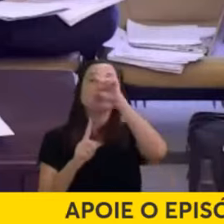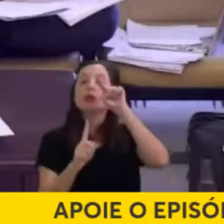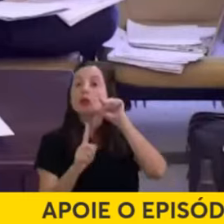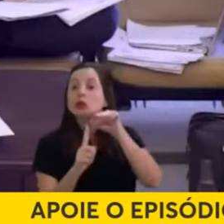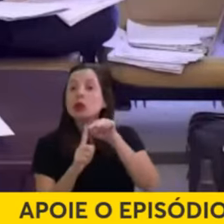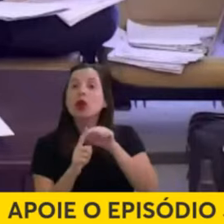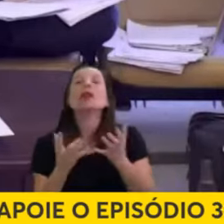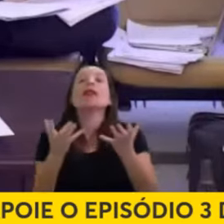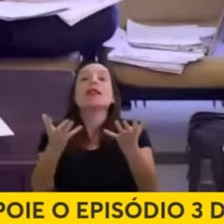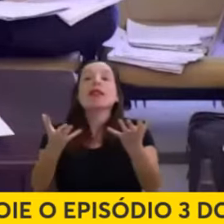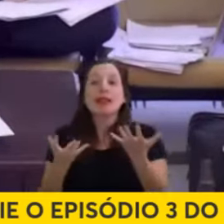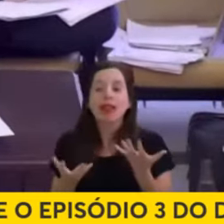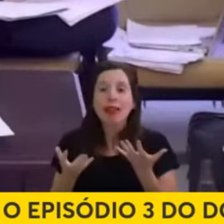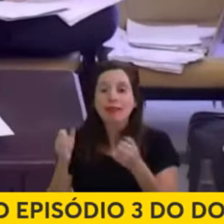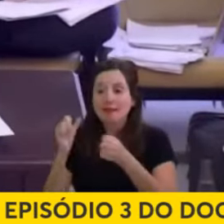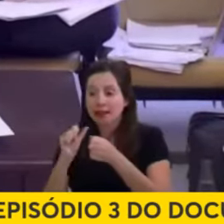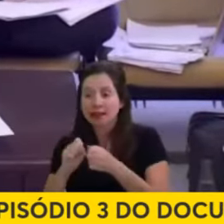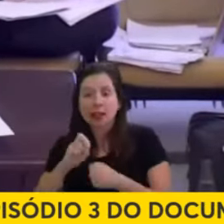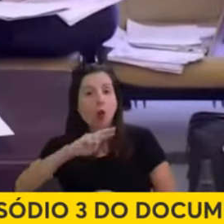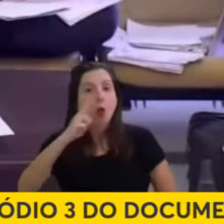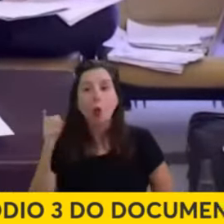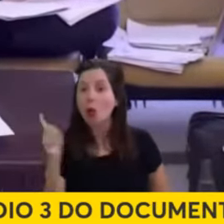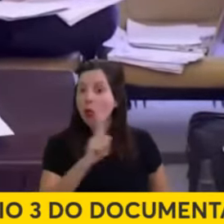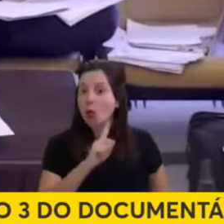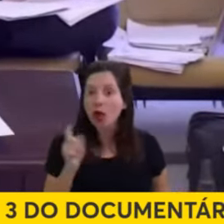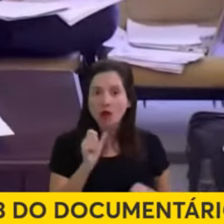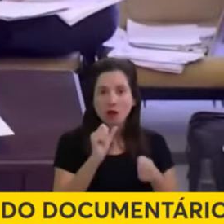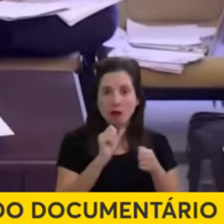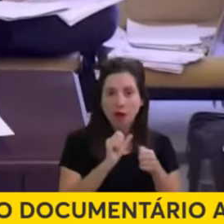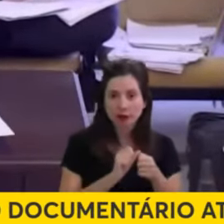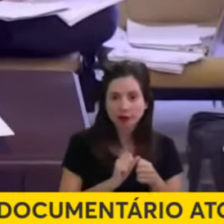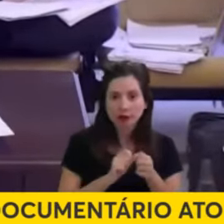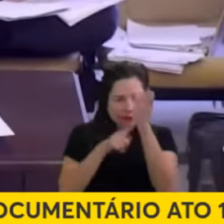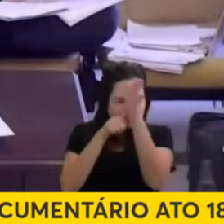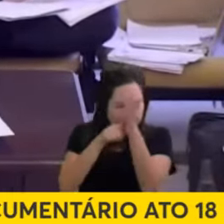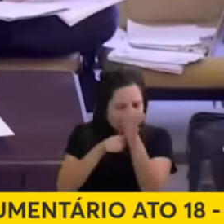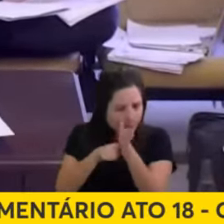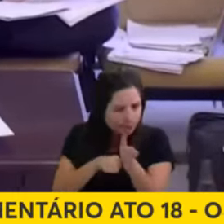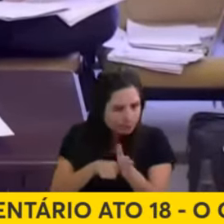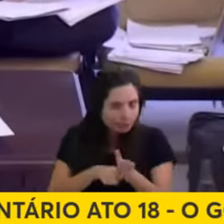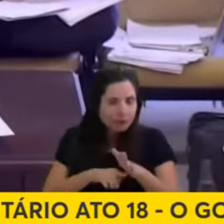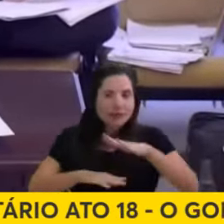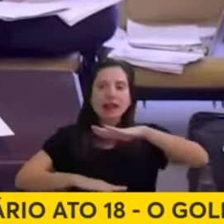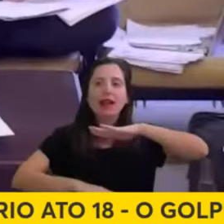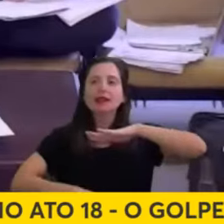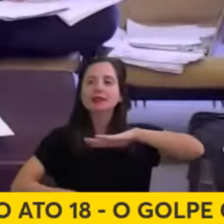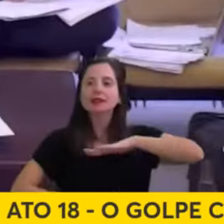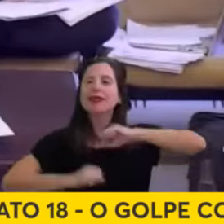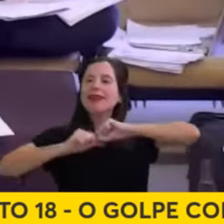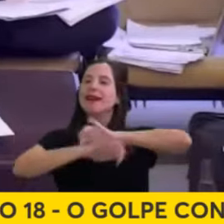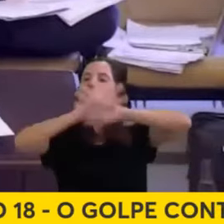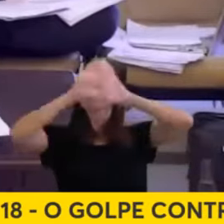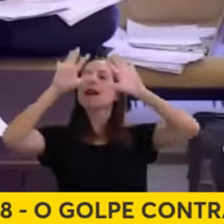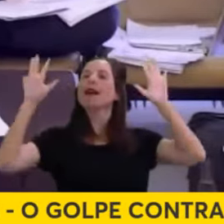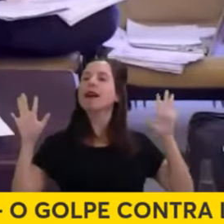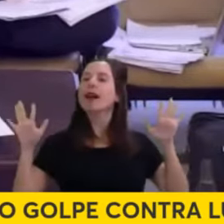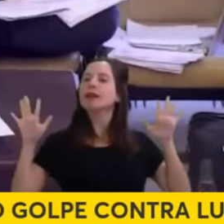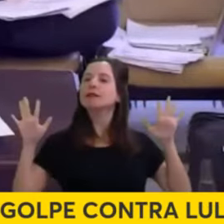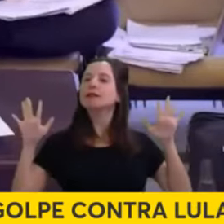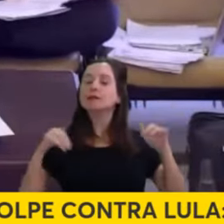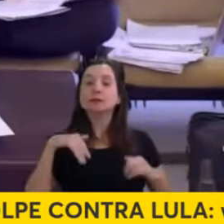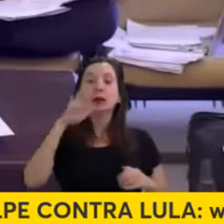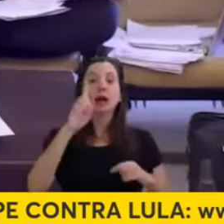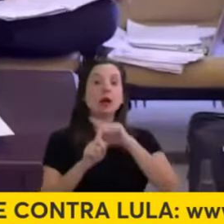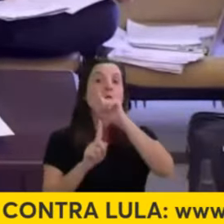que eles queriam fazer ou não queriam fazer em relação aos fatos que foram apurados aqui a situação é muito mais clara e objetiva o que tá sendo